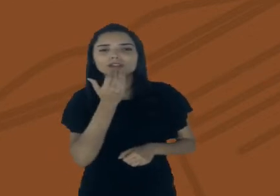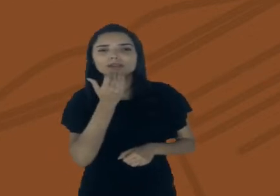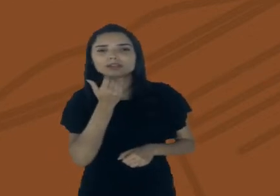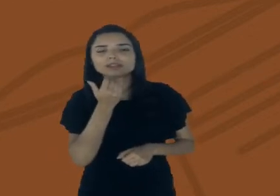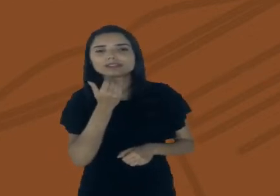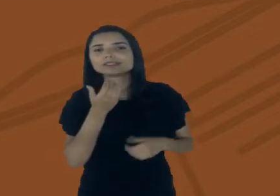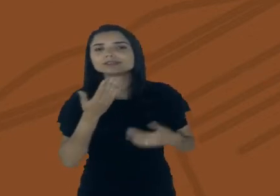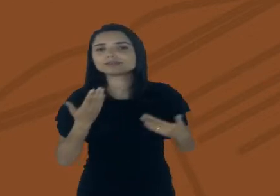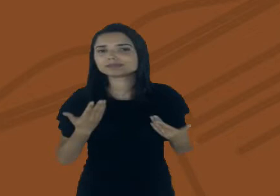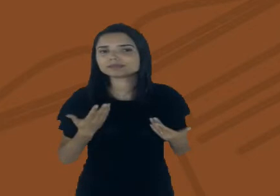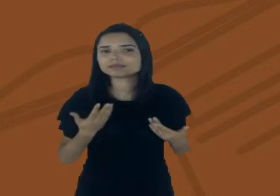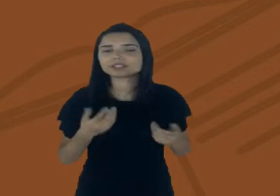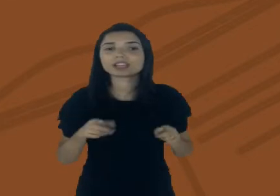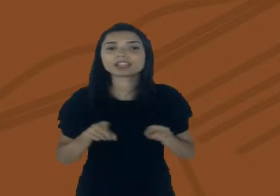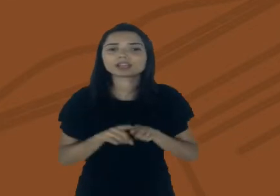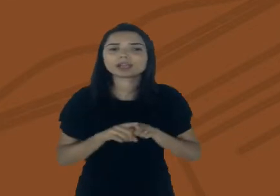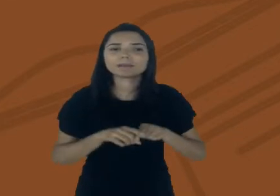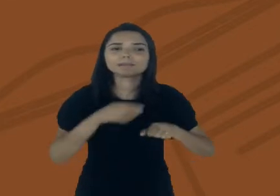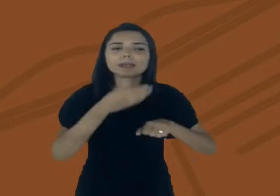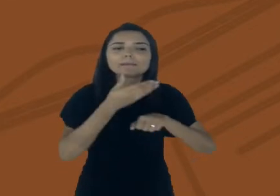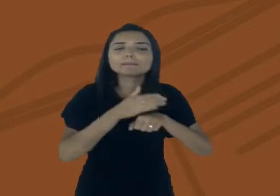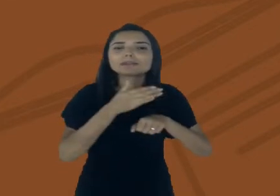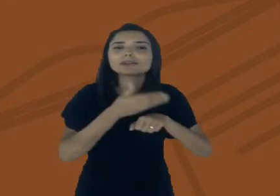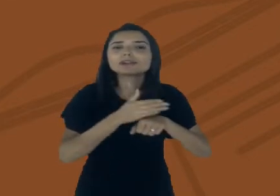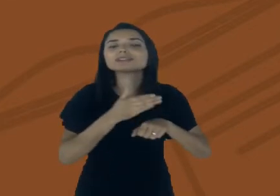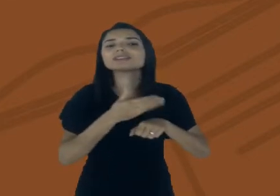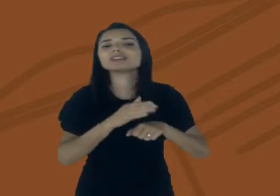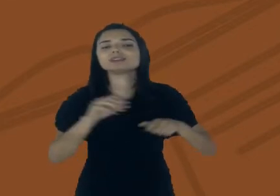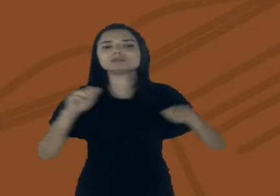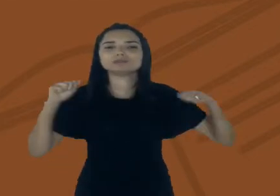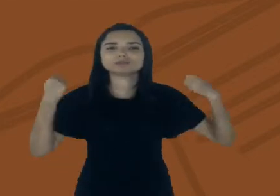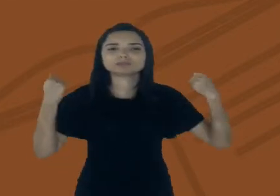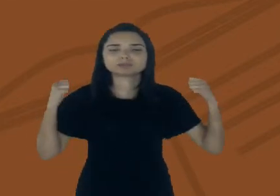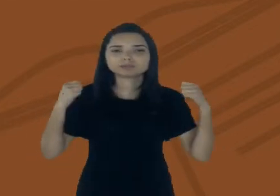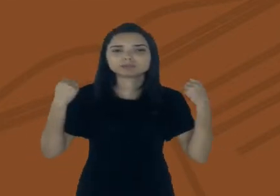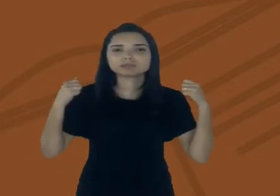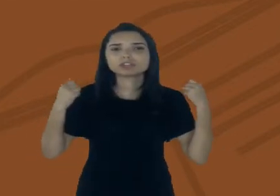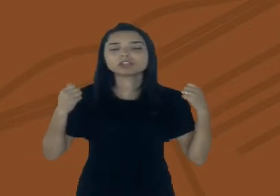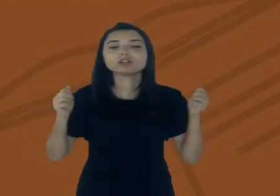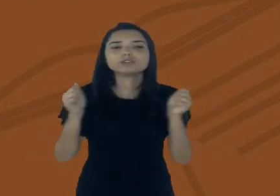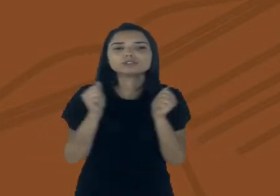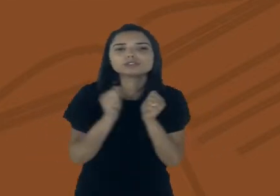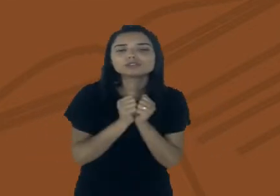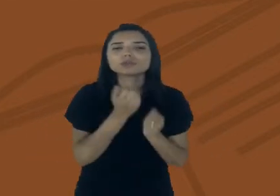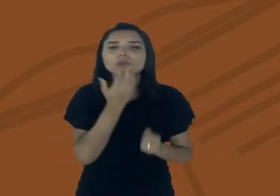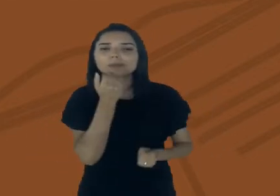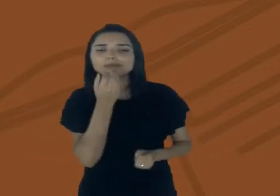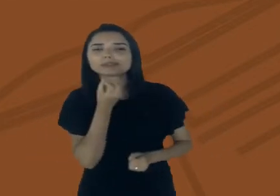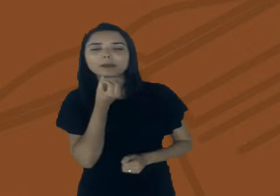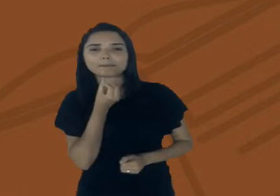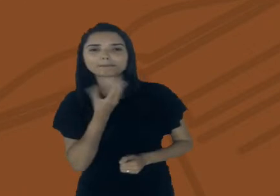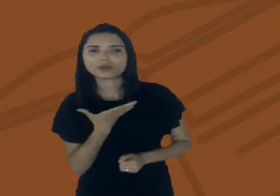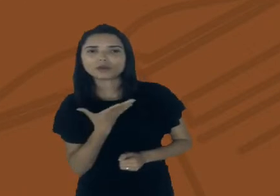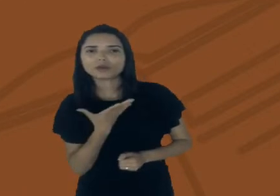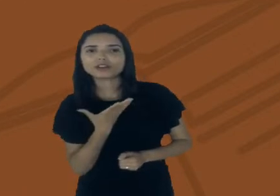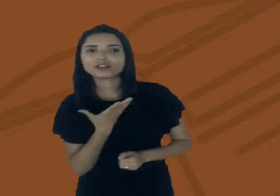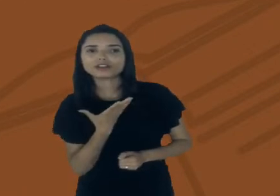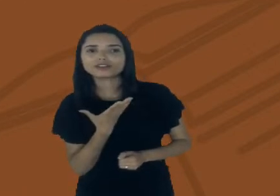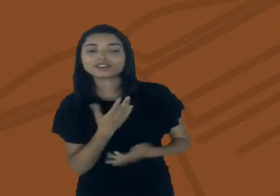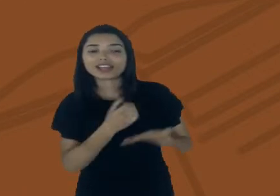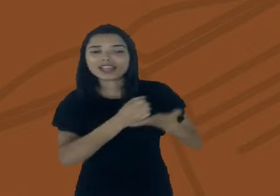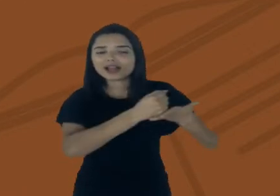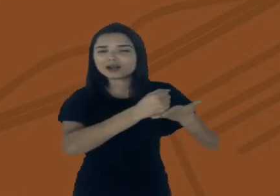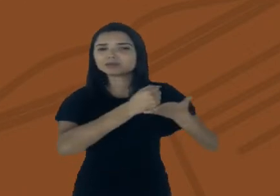E que também a prática de exercício físico, aliada a essa boa alimentação, eles vão ser grandes aliados para que a gente tenha realmente uma